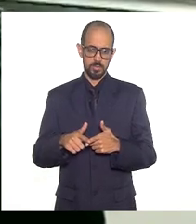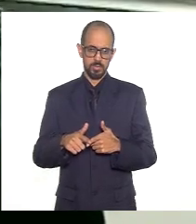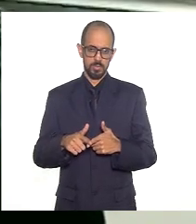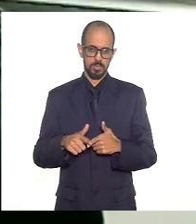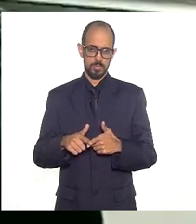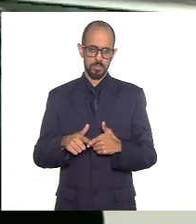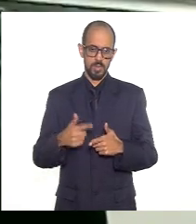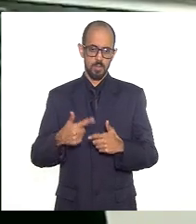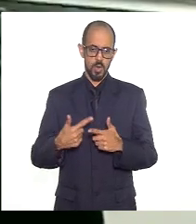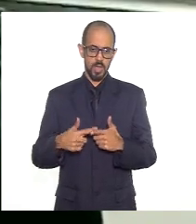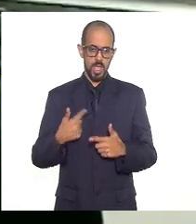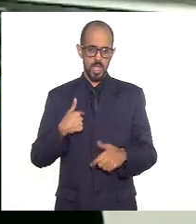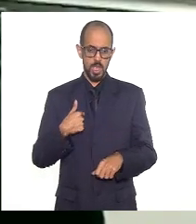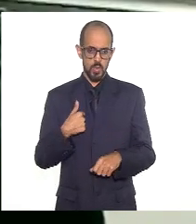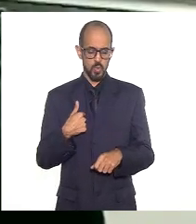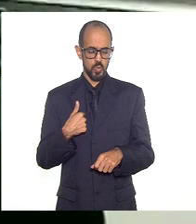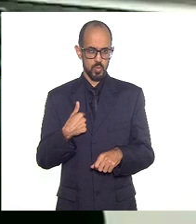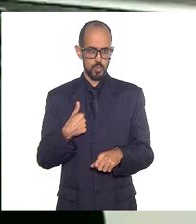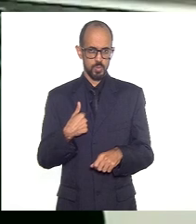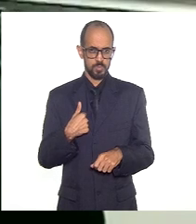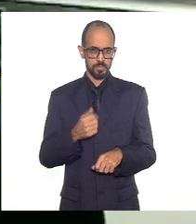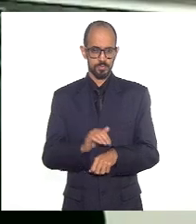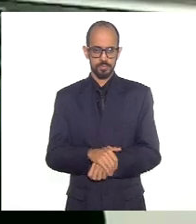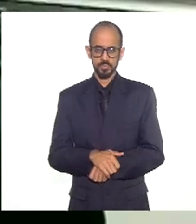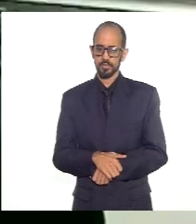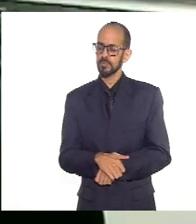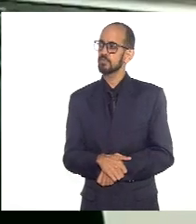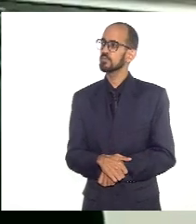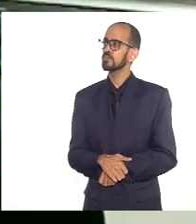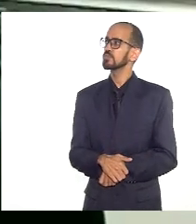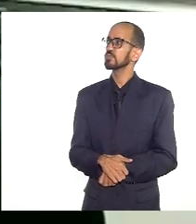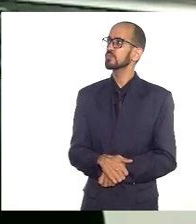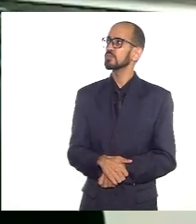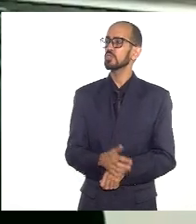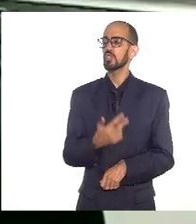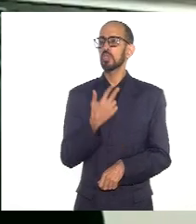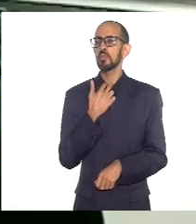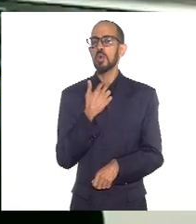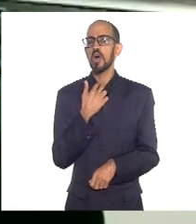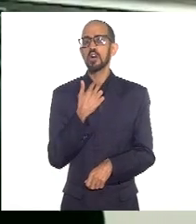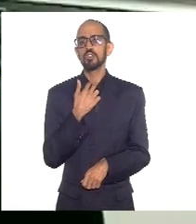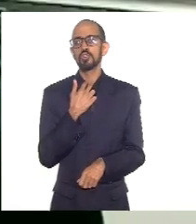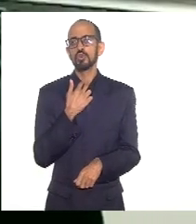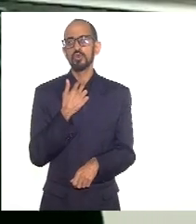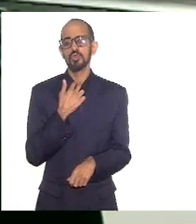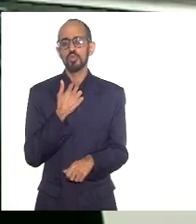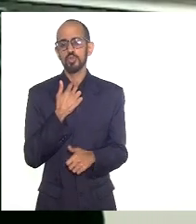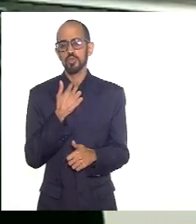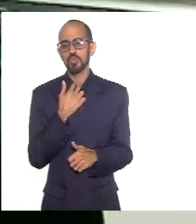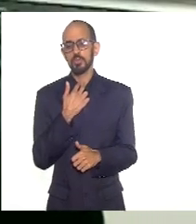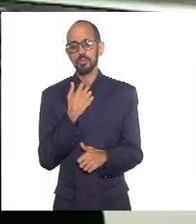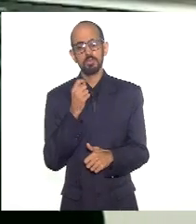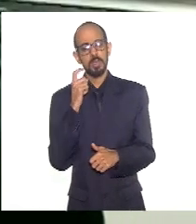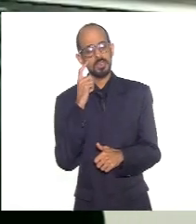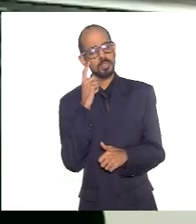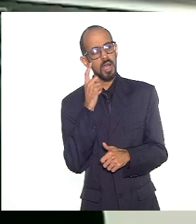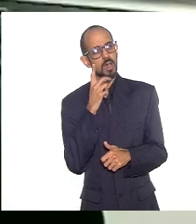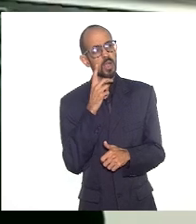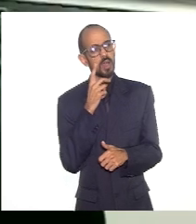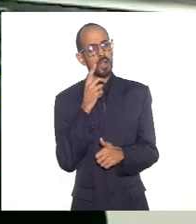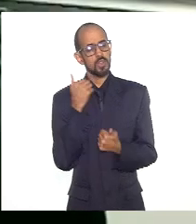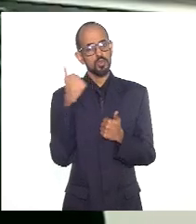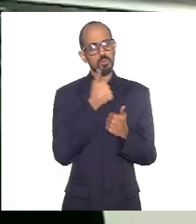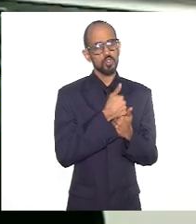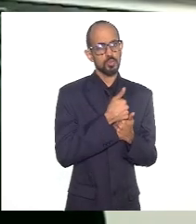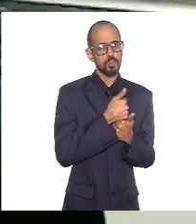Porque eu, cá entre nós, não posso me colocar no lugar de terceiros,